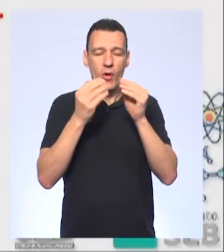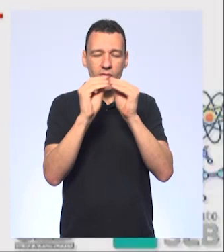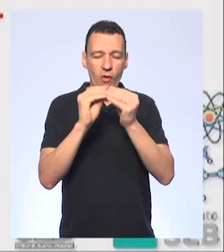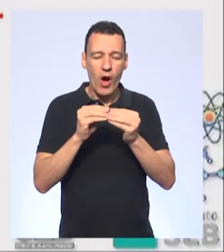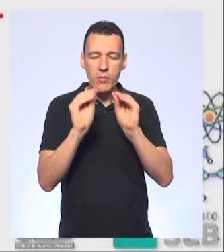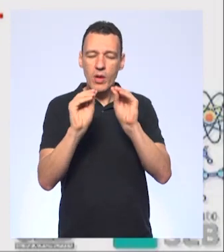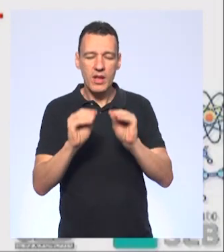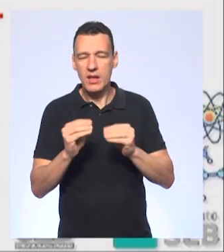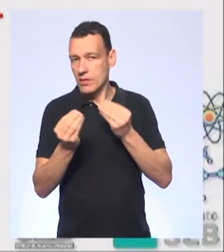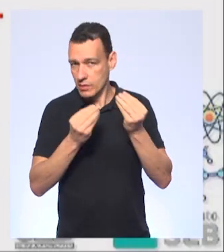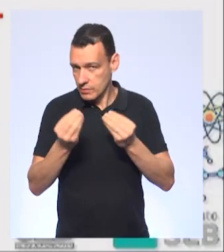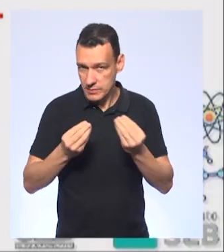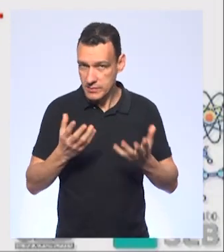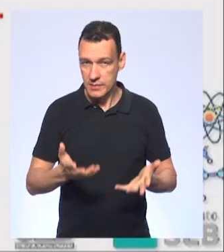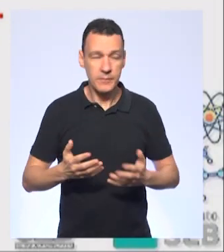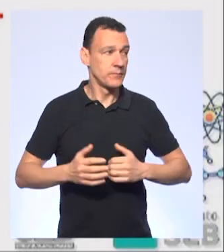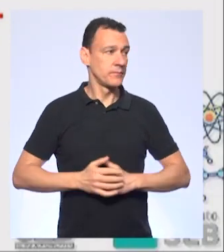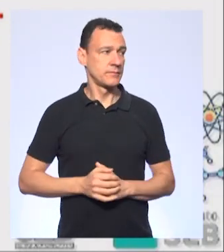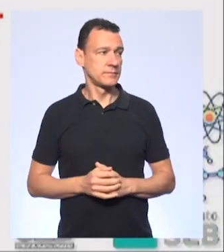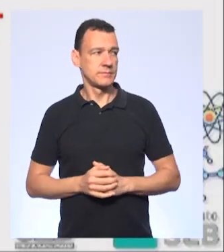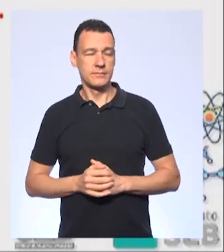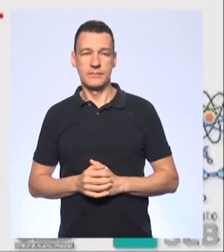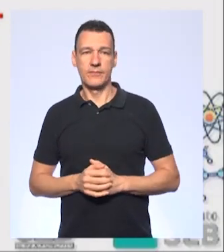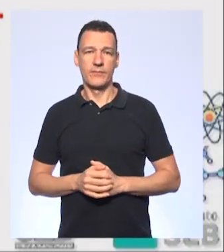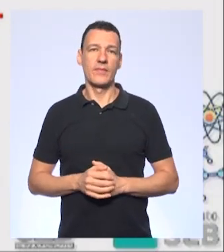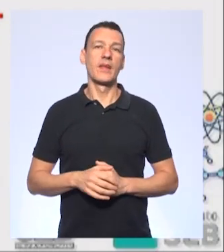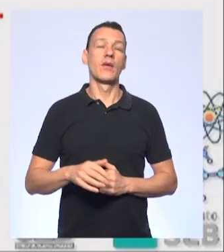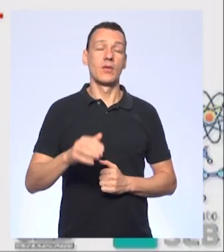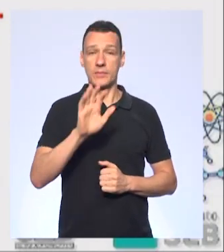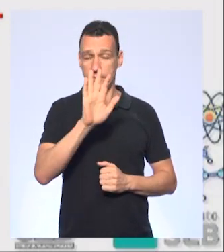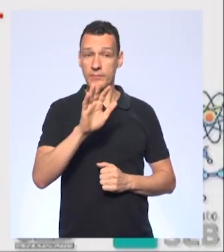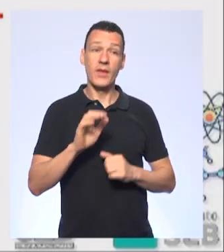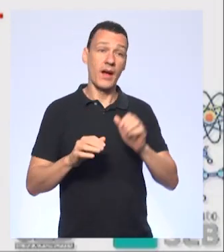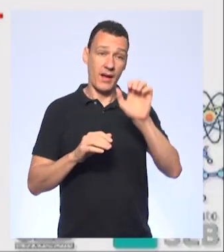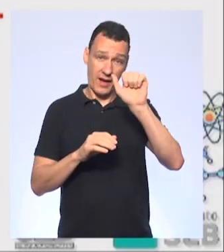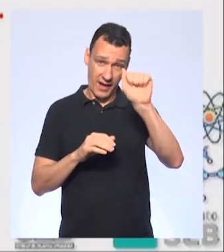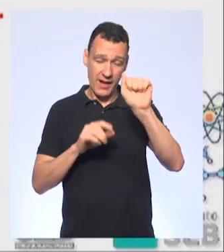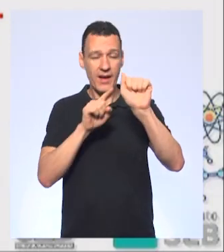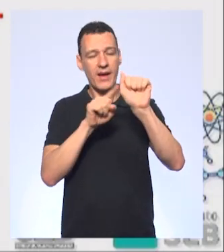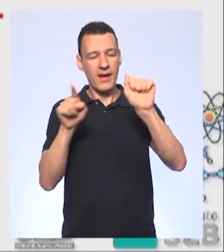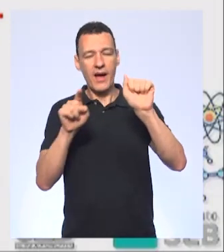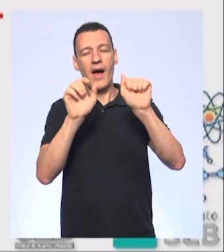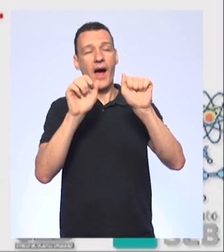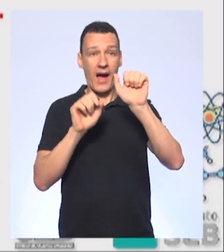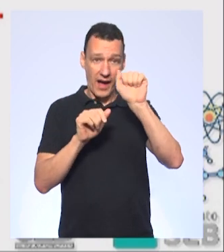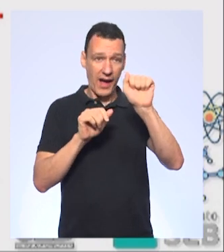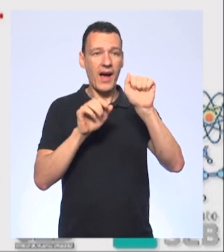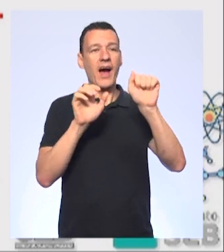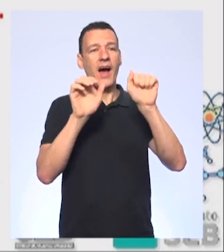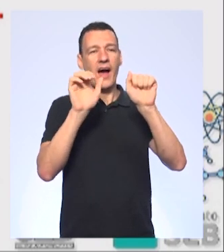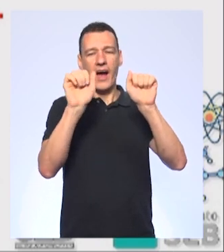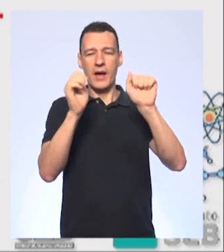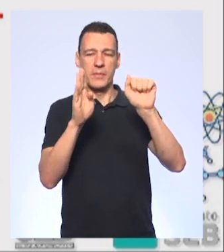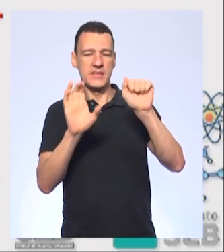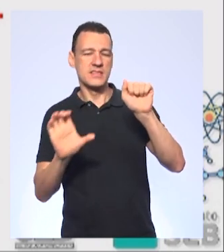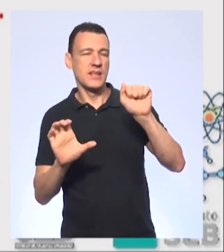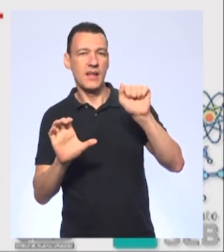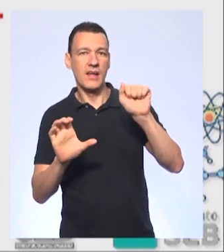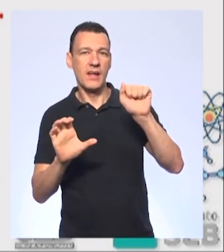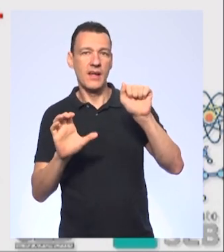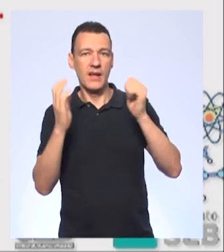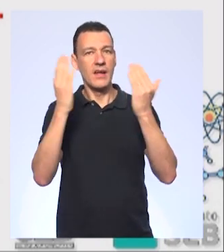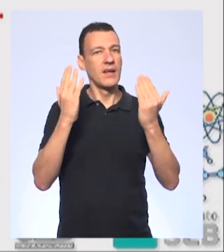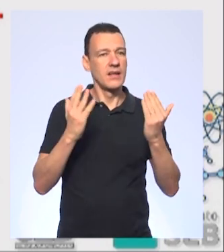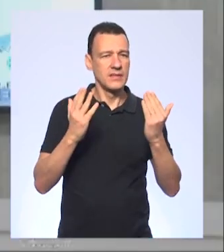Eu montaria o Tales assim. A está para A mais B mais C. O louco, Fredão! Parou. Vem